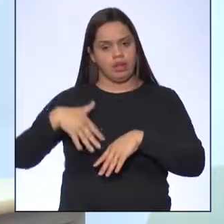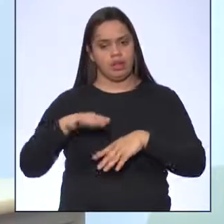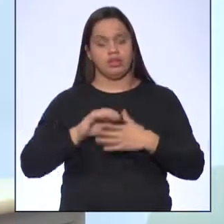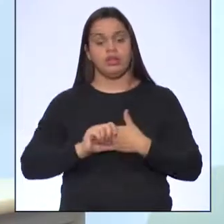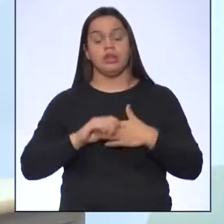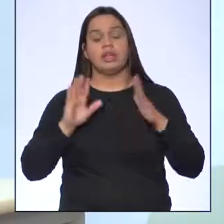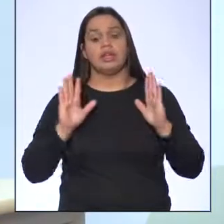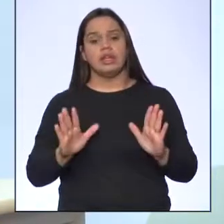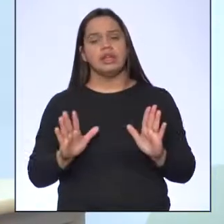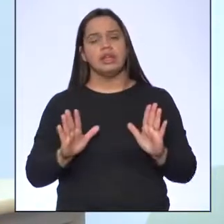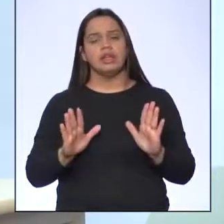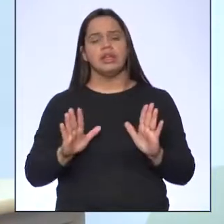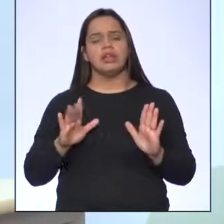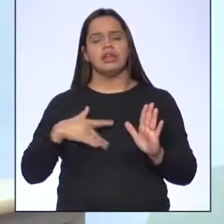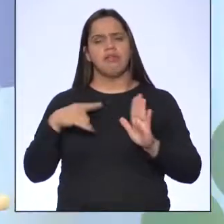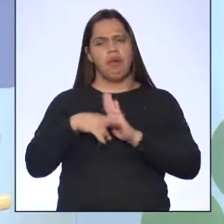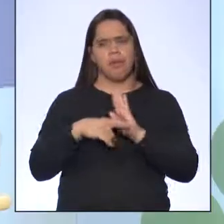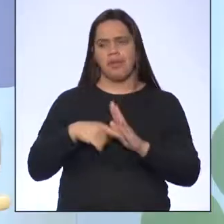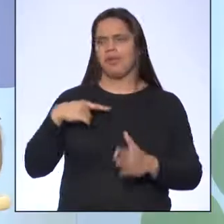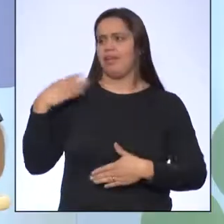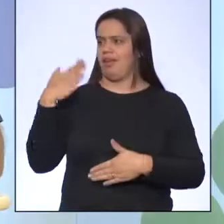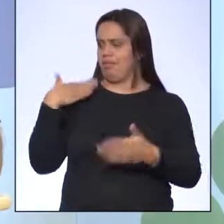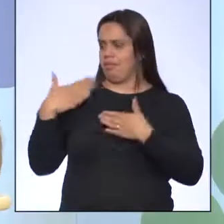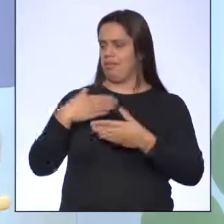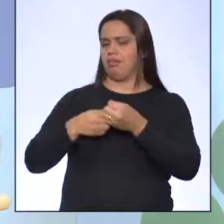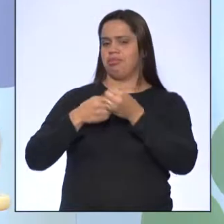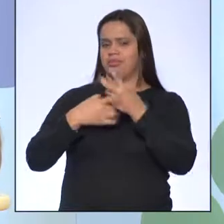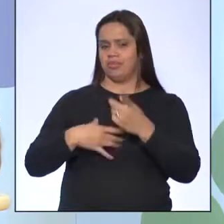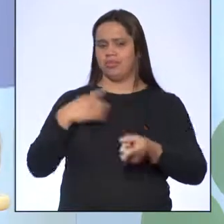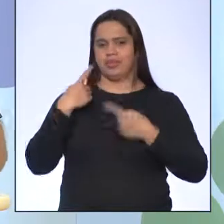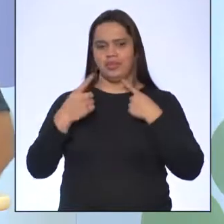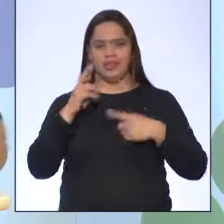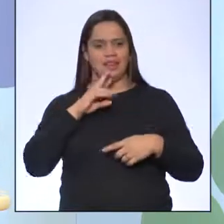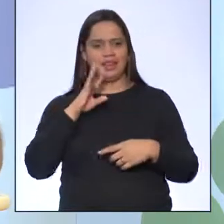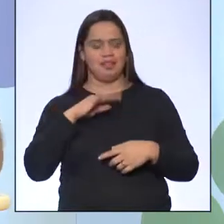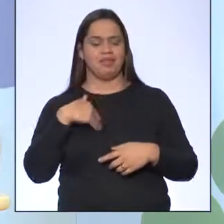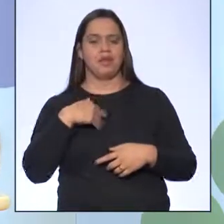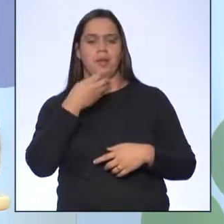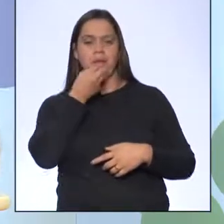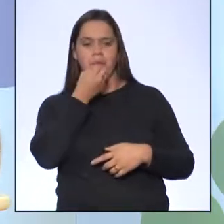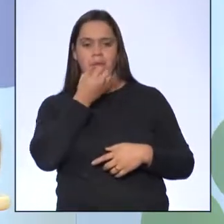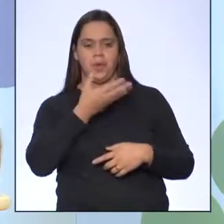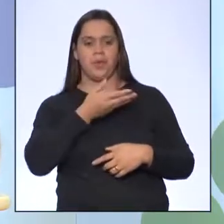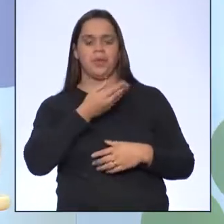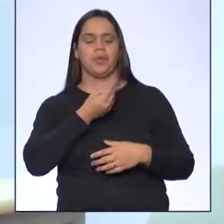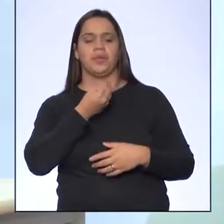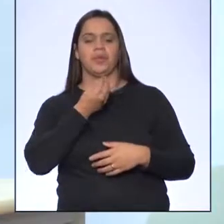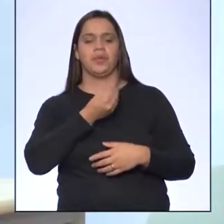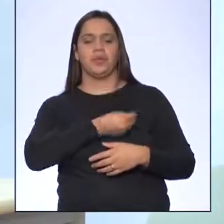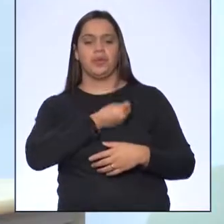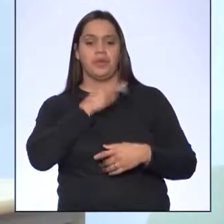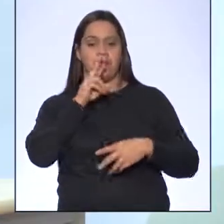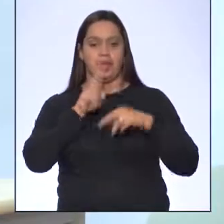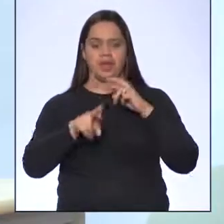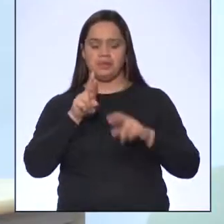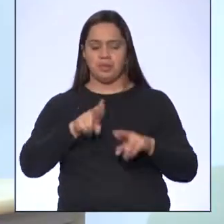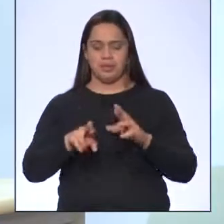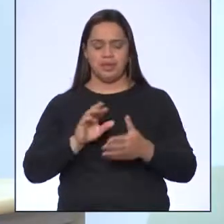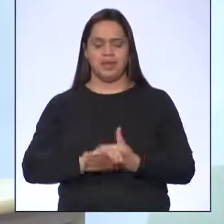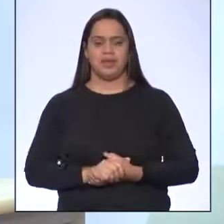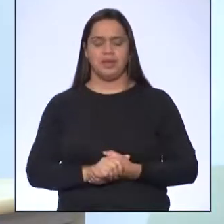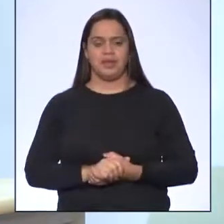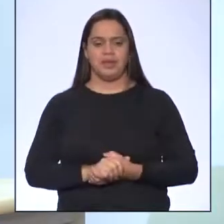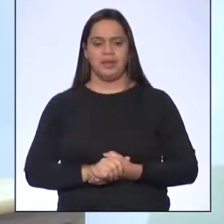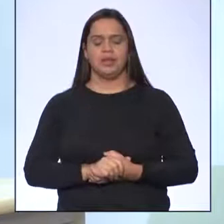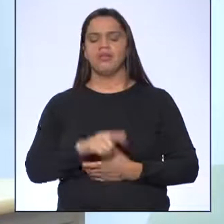no bate-papo teve bastante, né? Teve bastante presença aí dos alunos aí respondendo. Responderam bastante. Então, muitos de